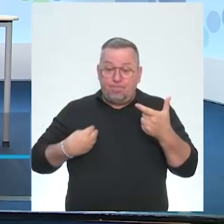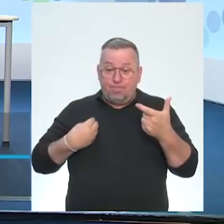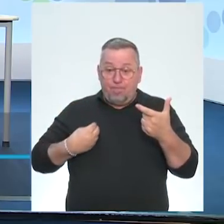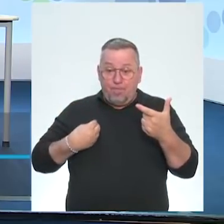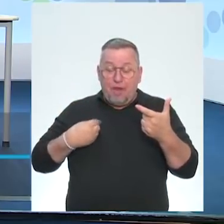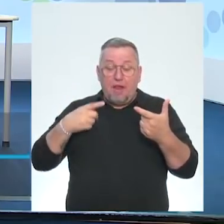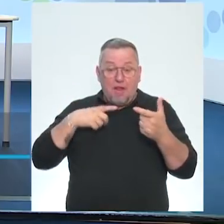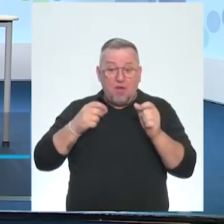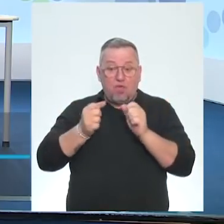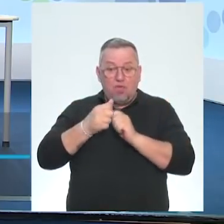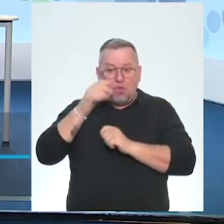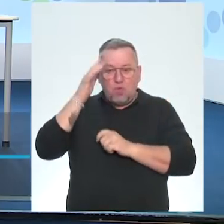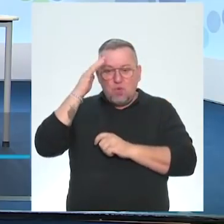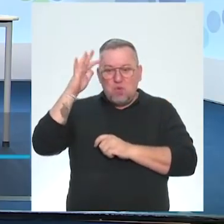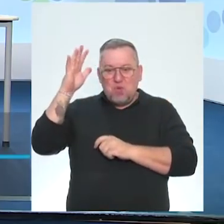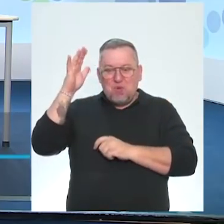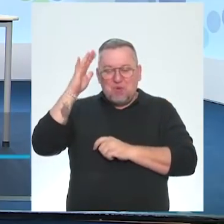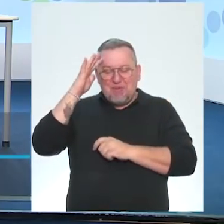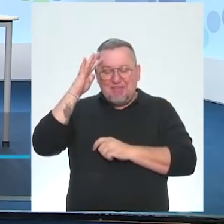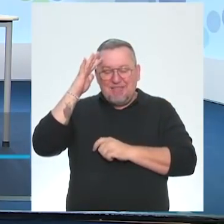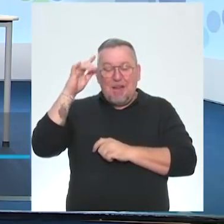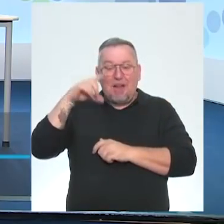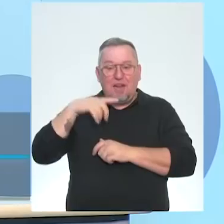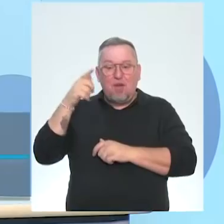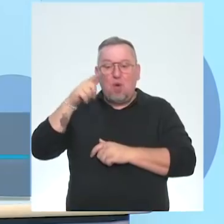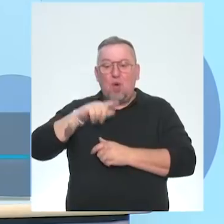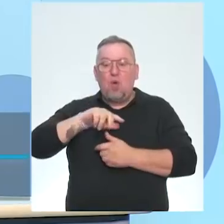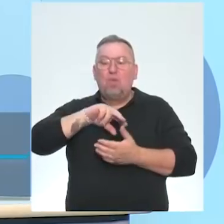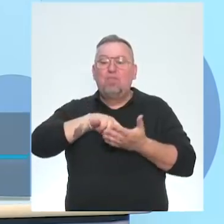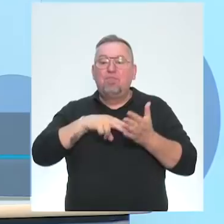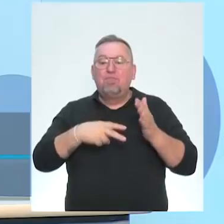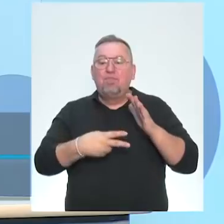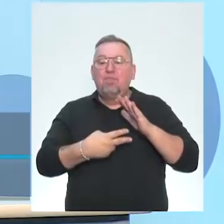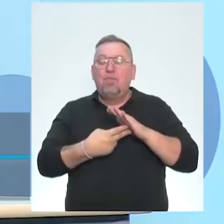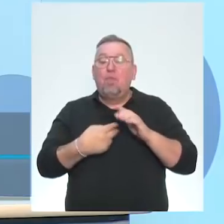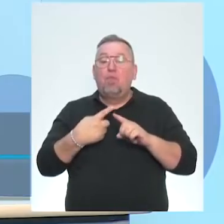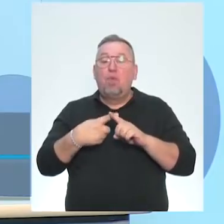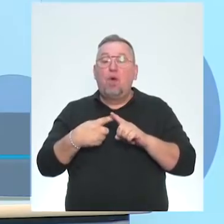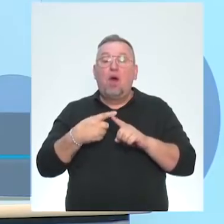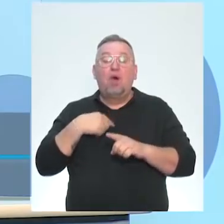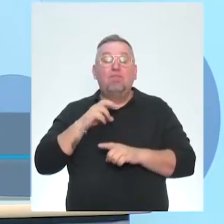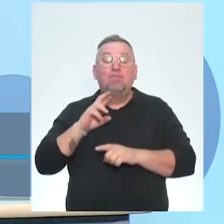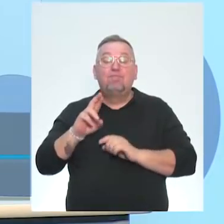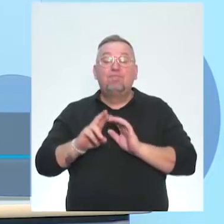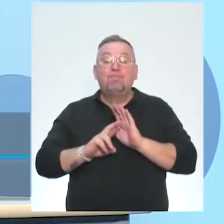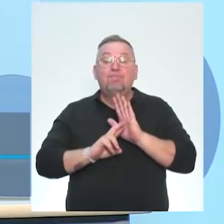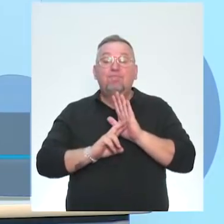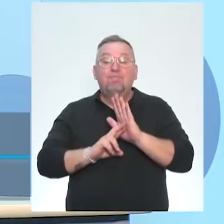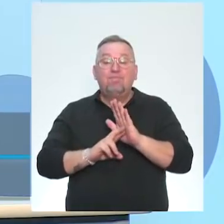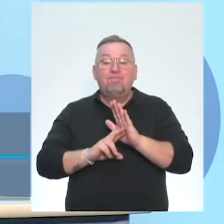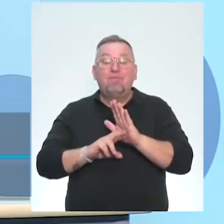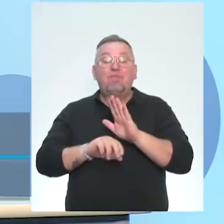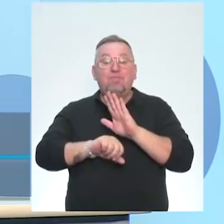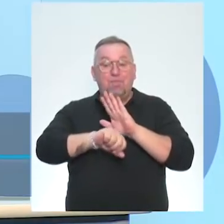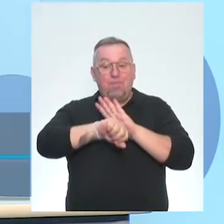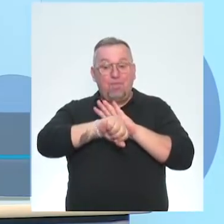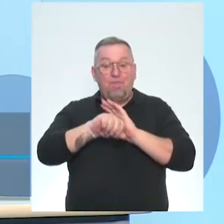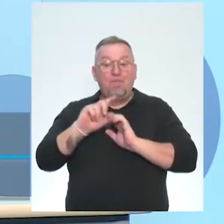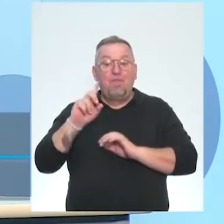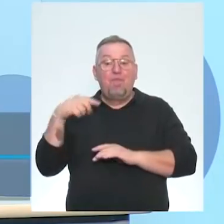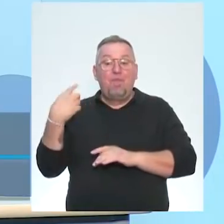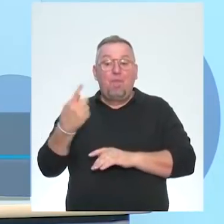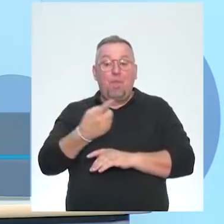algumas memórias, ele ganha outros significados. Exato, porque é o que ele representa, é o que ele simboliza para a gente, né? E